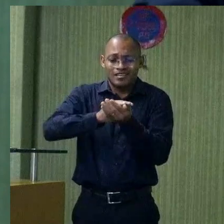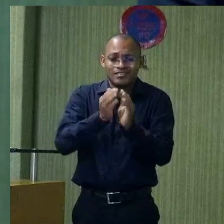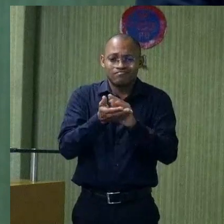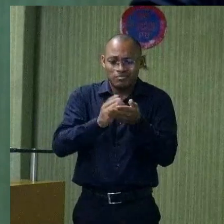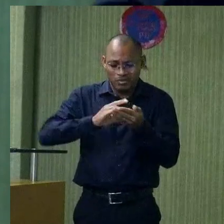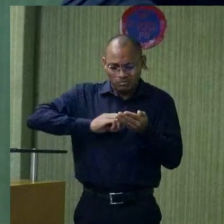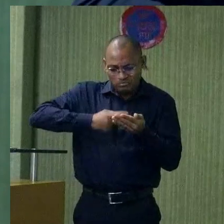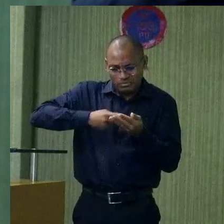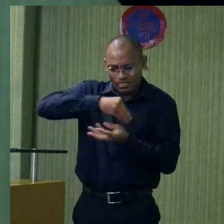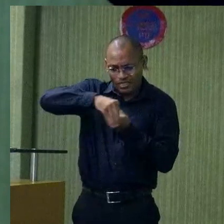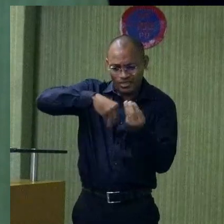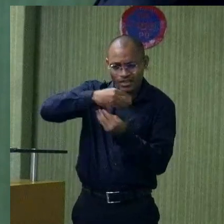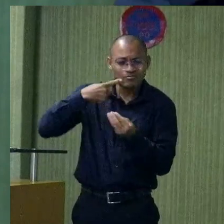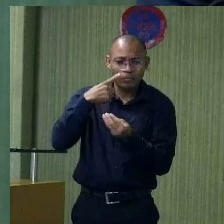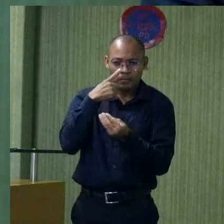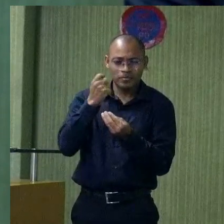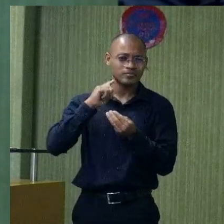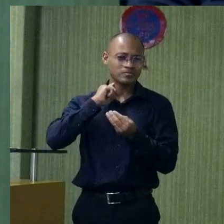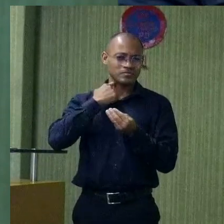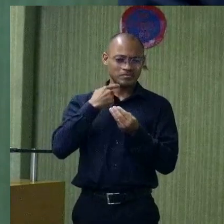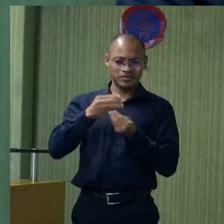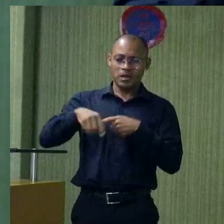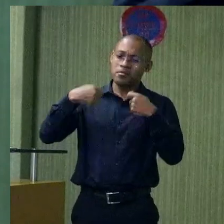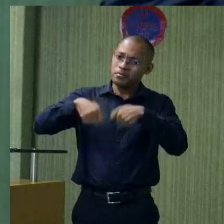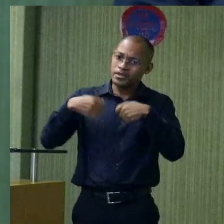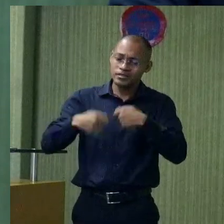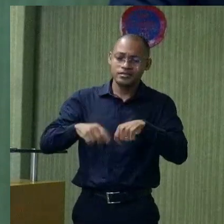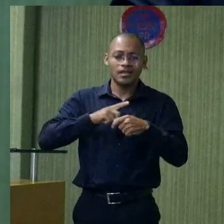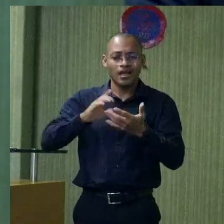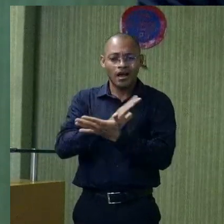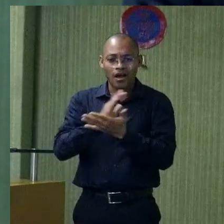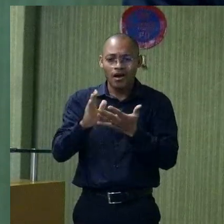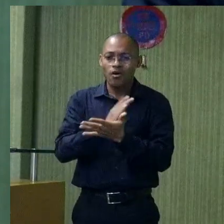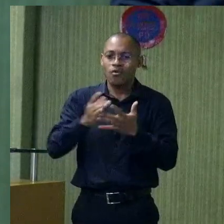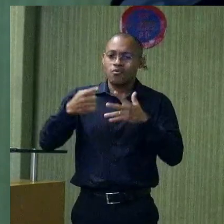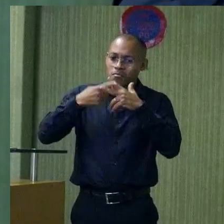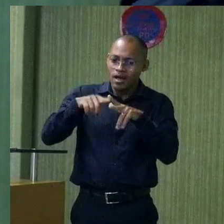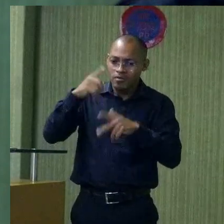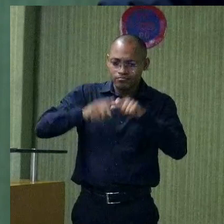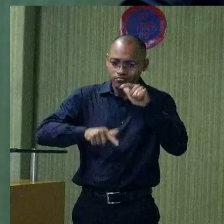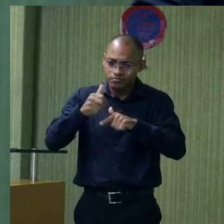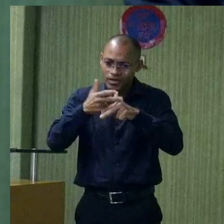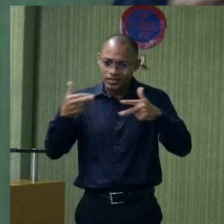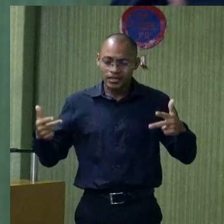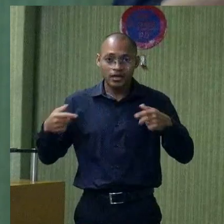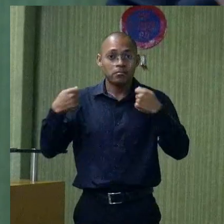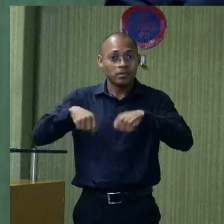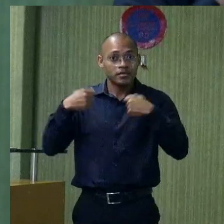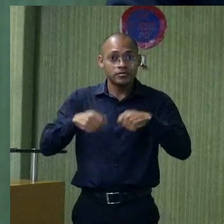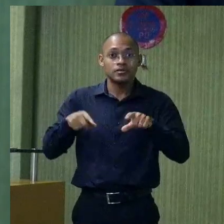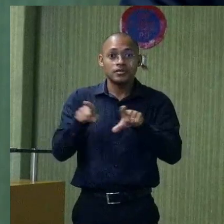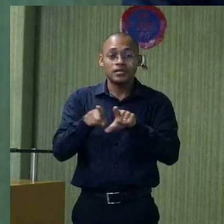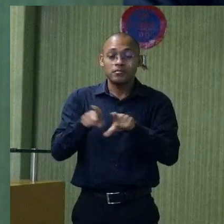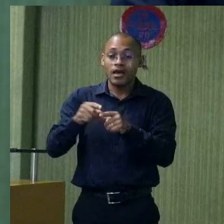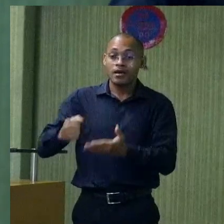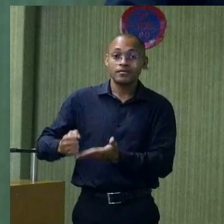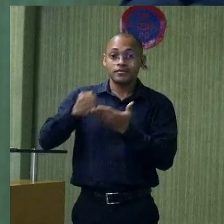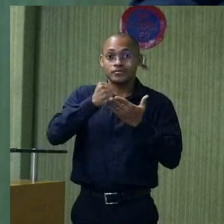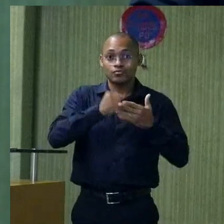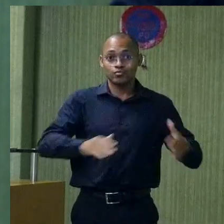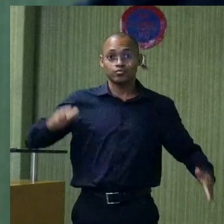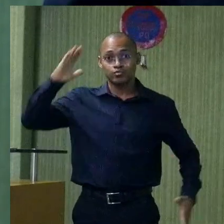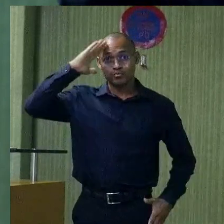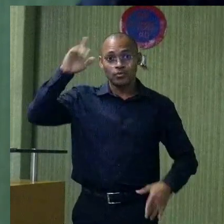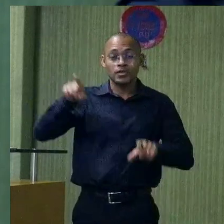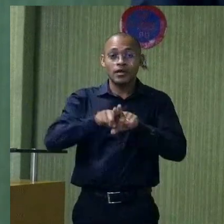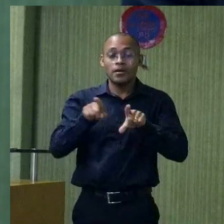equipamentos de segurança para fazer essa higienização foi preciso muito ajuda do exército com equipamentos e com produtos